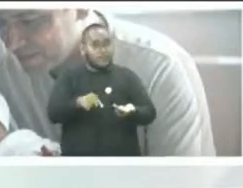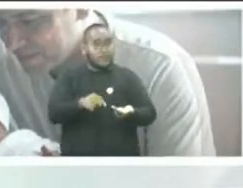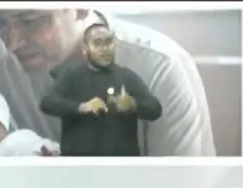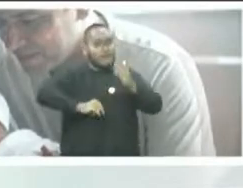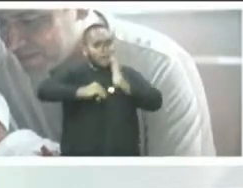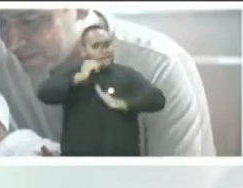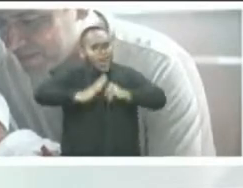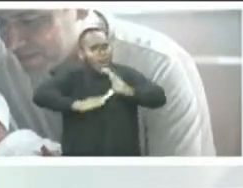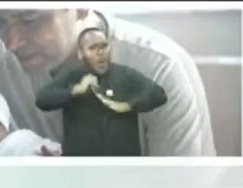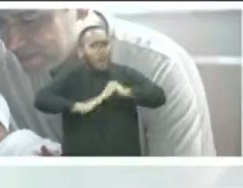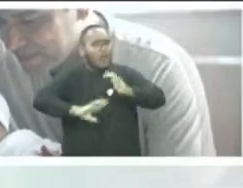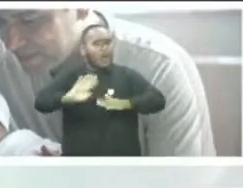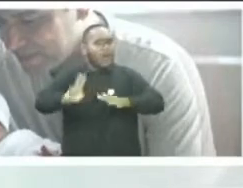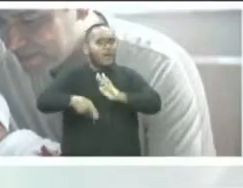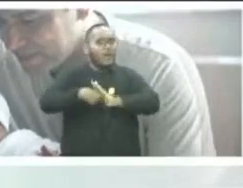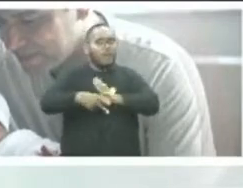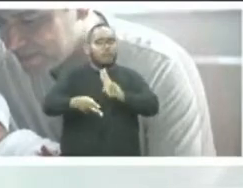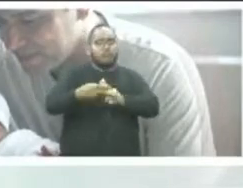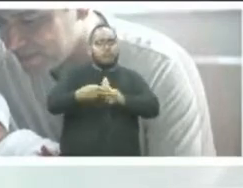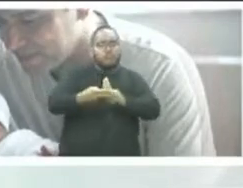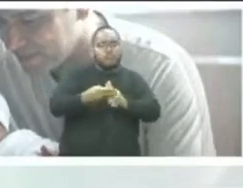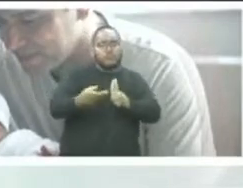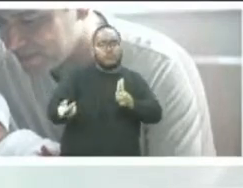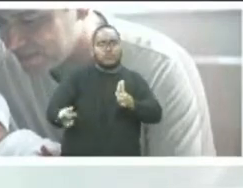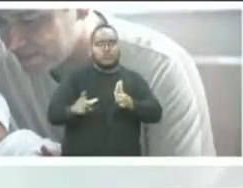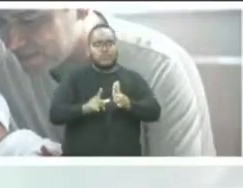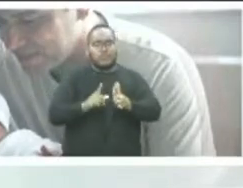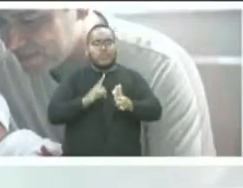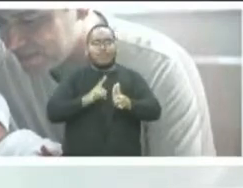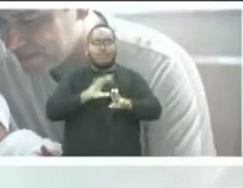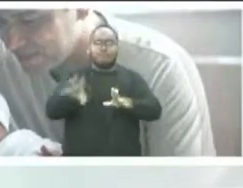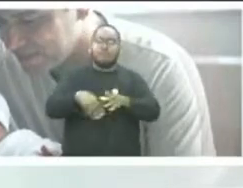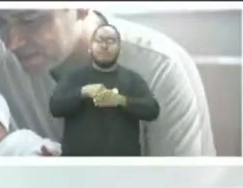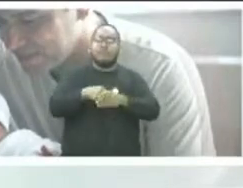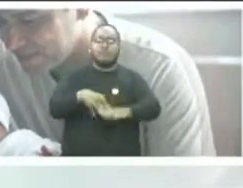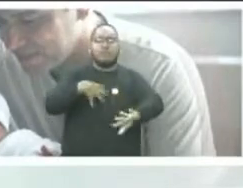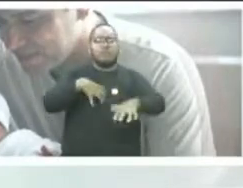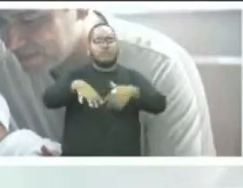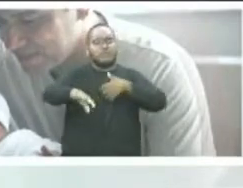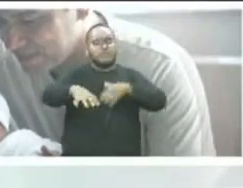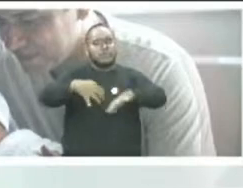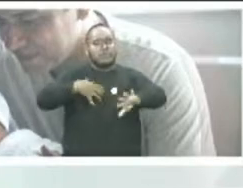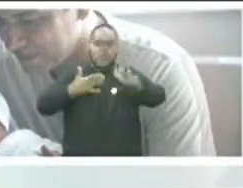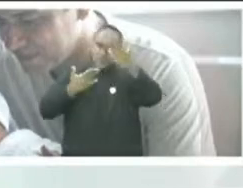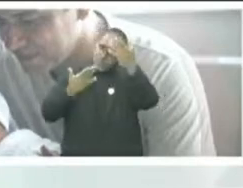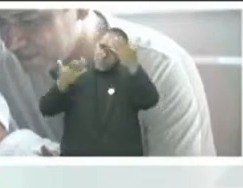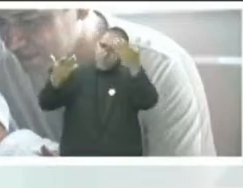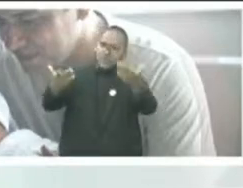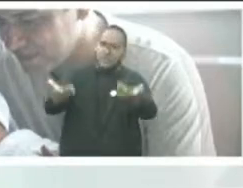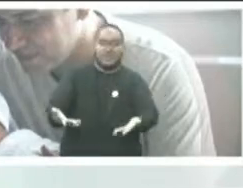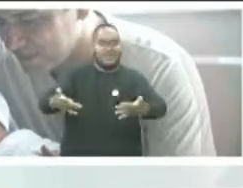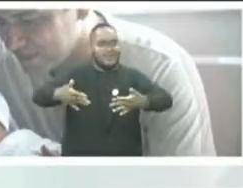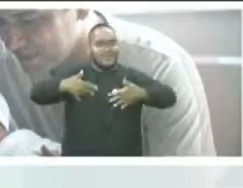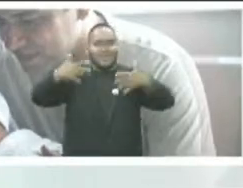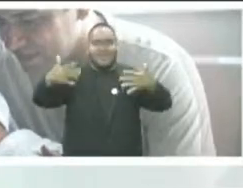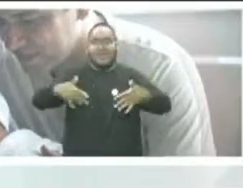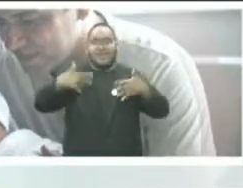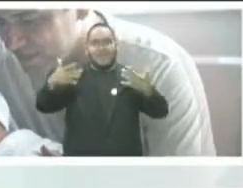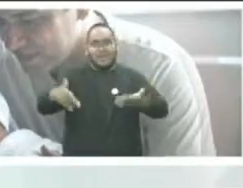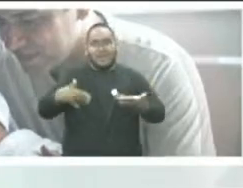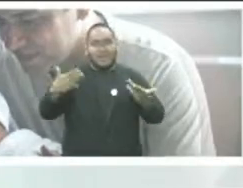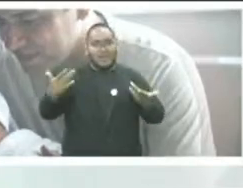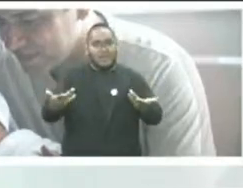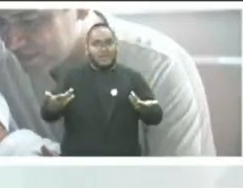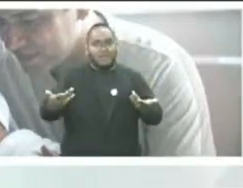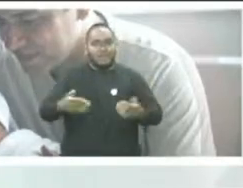profissionais do SUS, ele envolve esse sentimento de gratidão e de alegria por